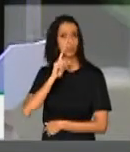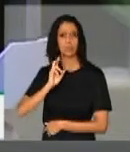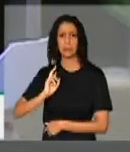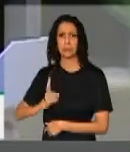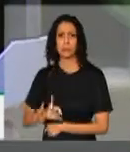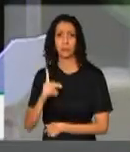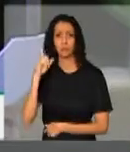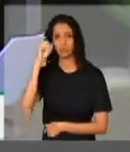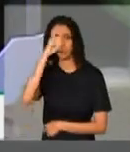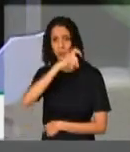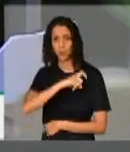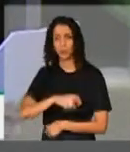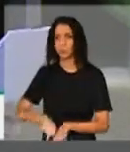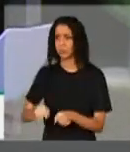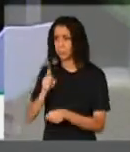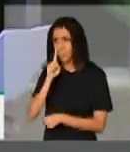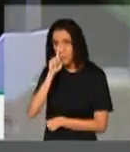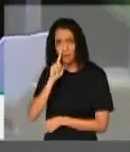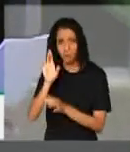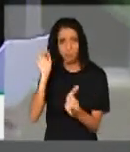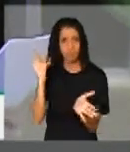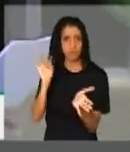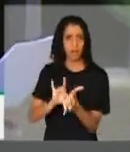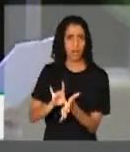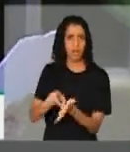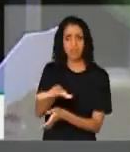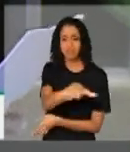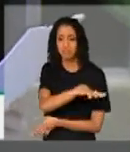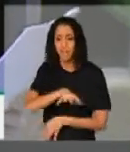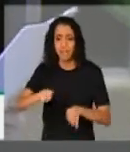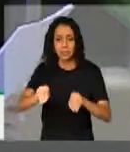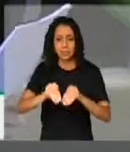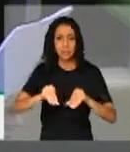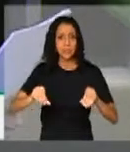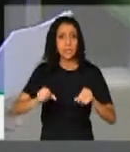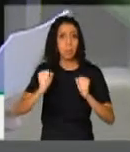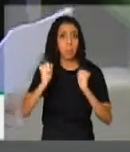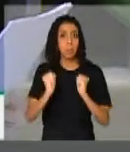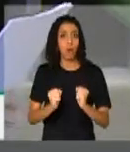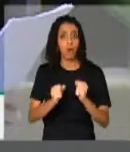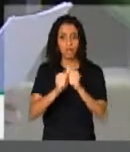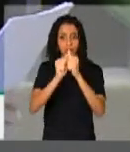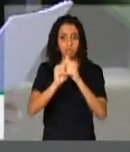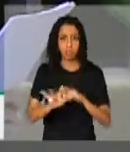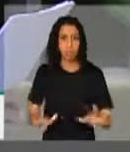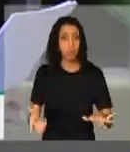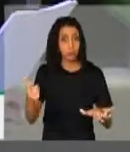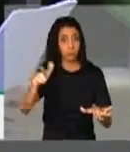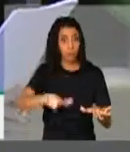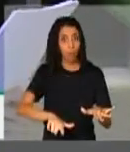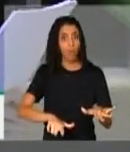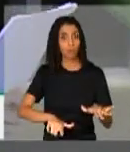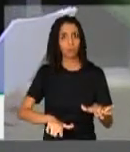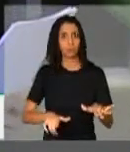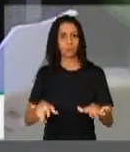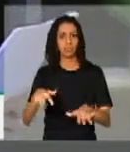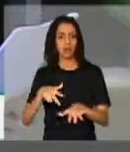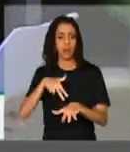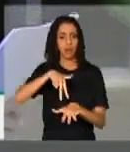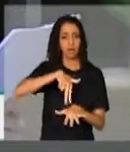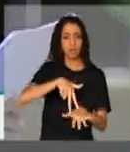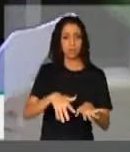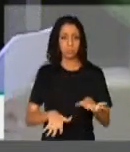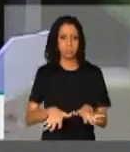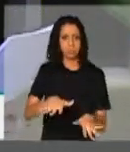extremas e degradantes são terrenos instáveis com chance de novos de amor desmoronamentos movimentações